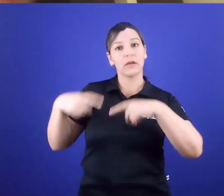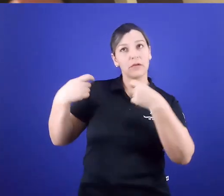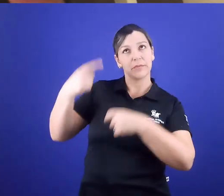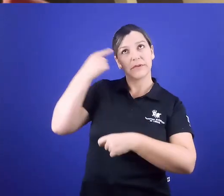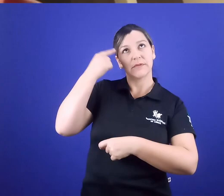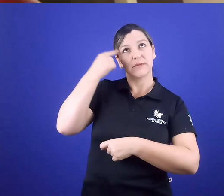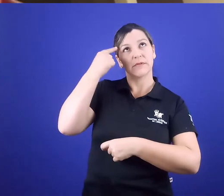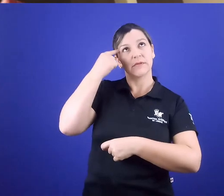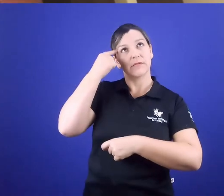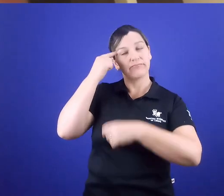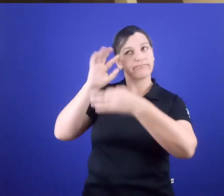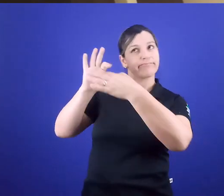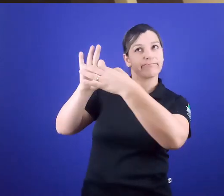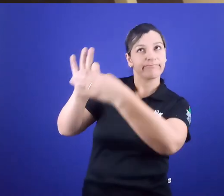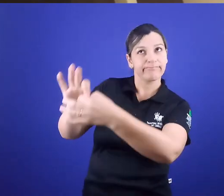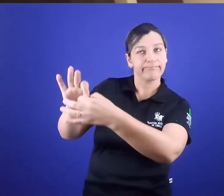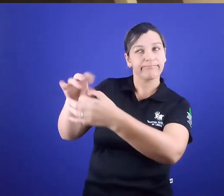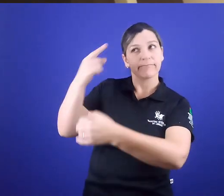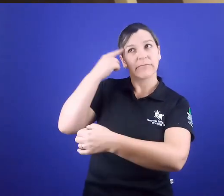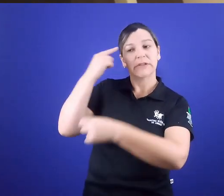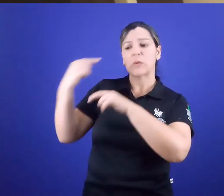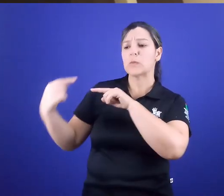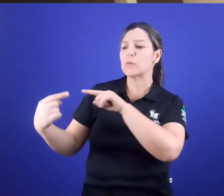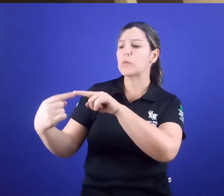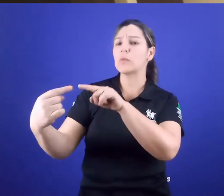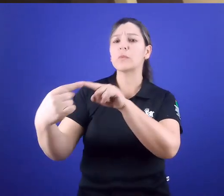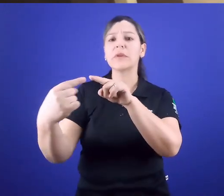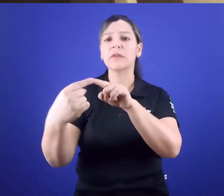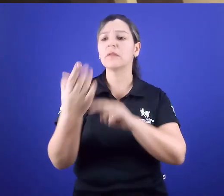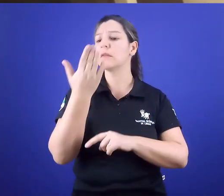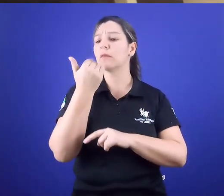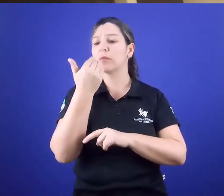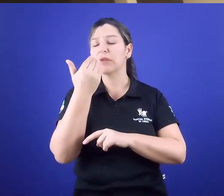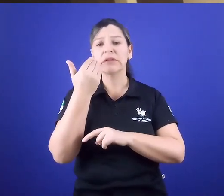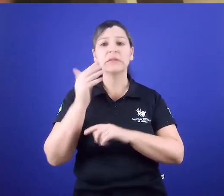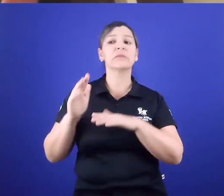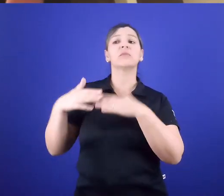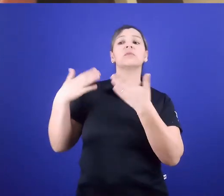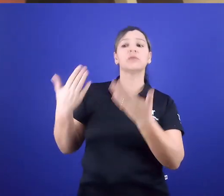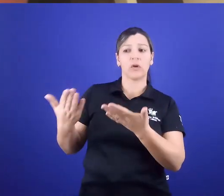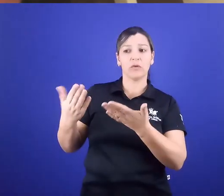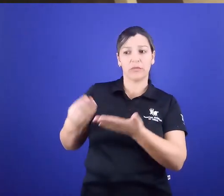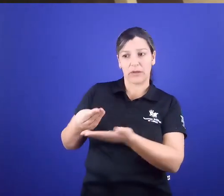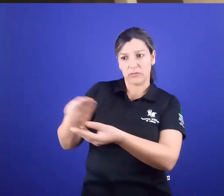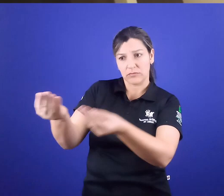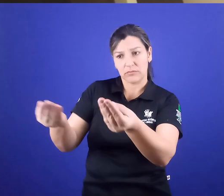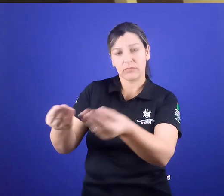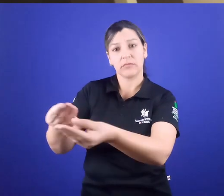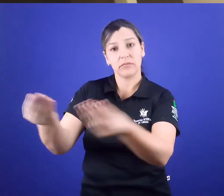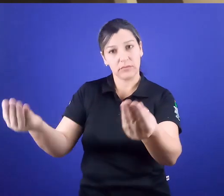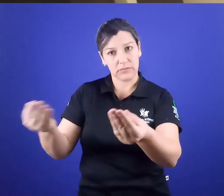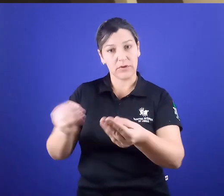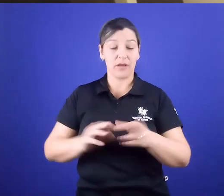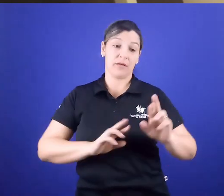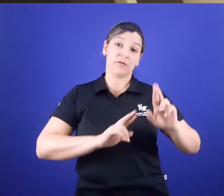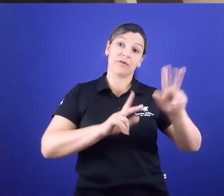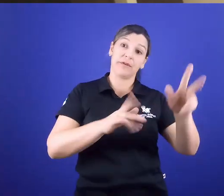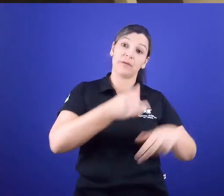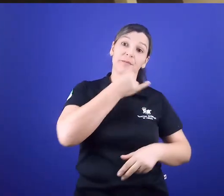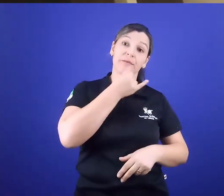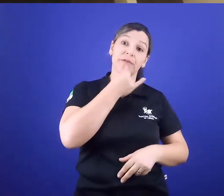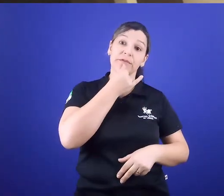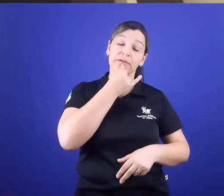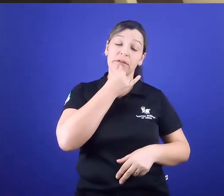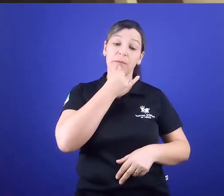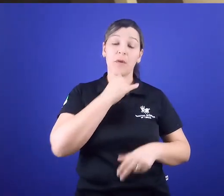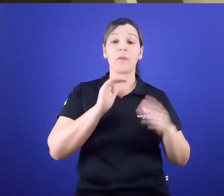a programação desse evento para ver o que é que eu vou servir num tempo tão grande de festa. É completamente diferente de uma